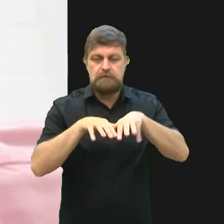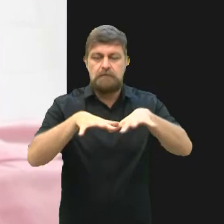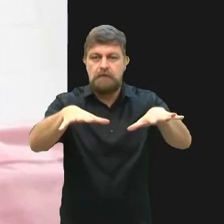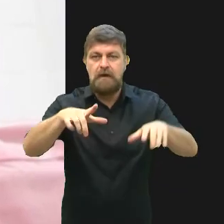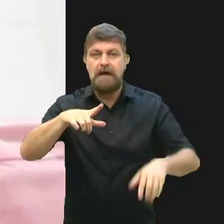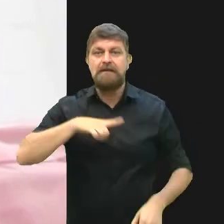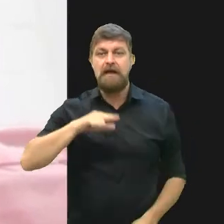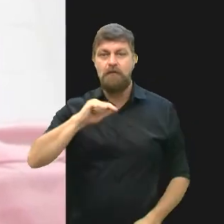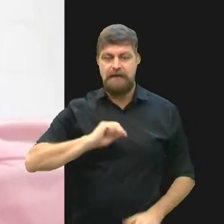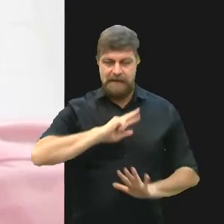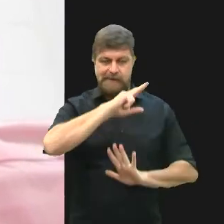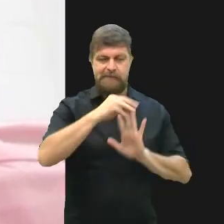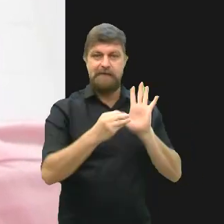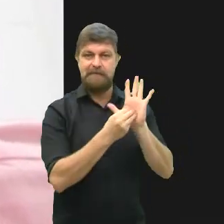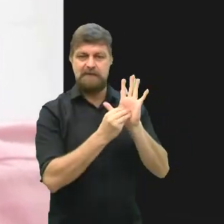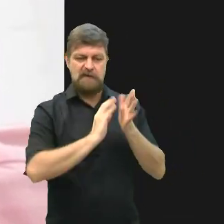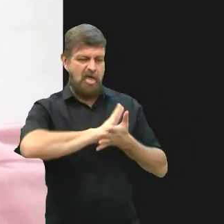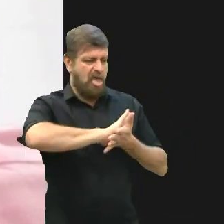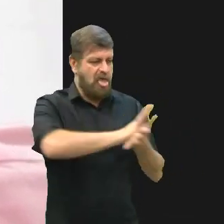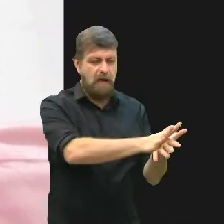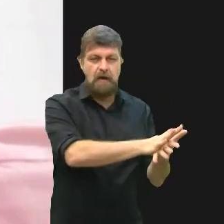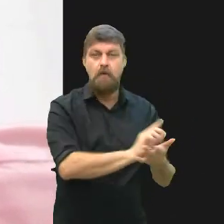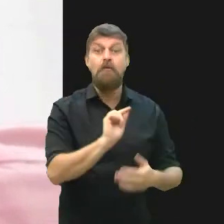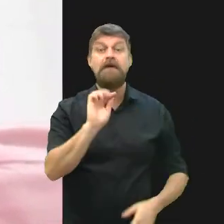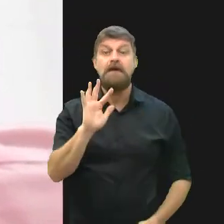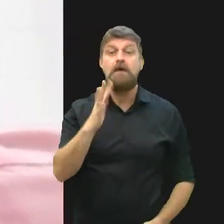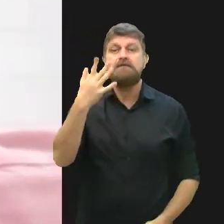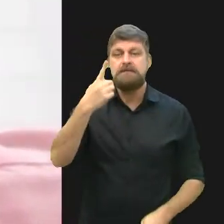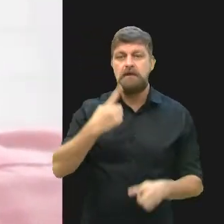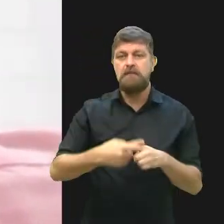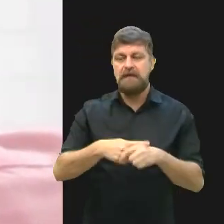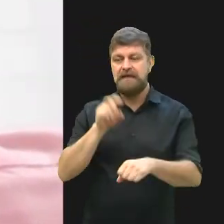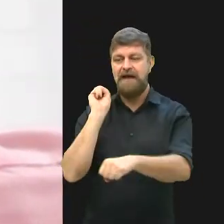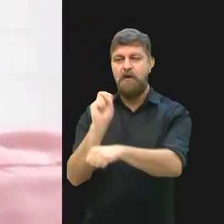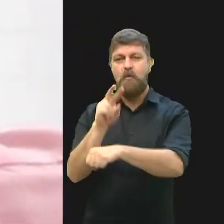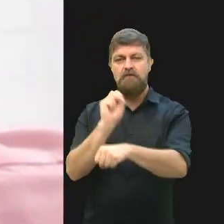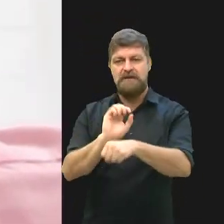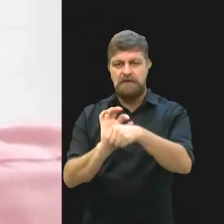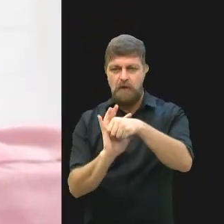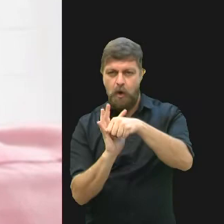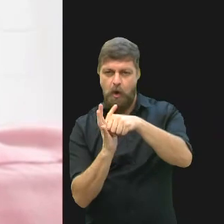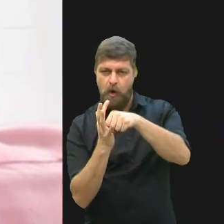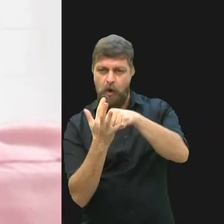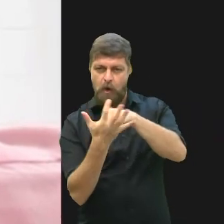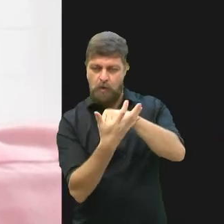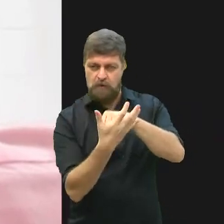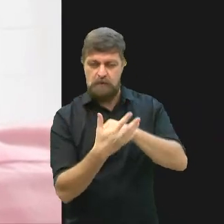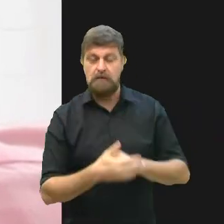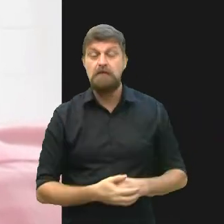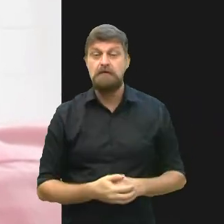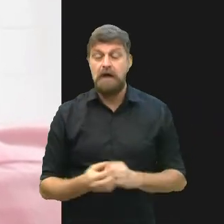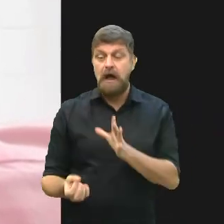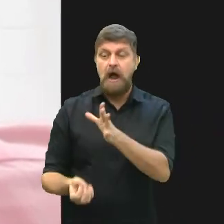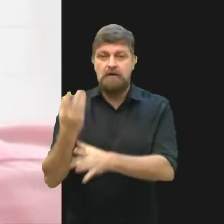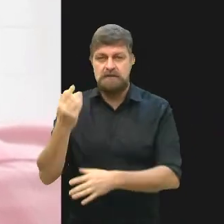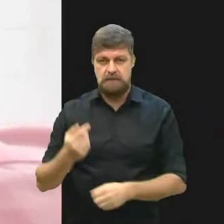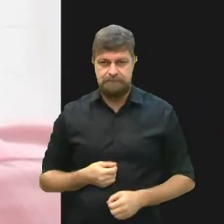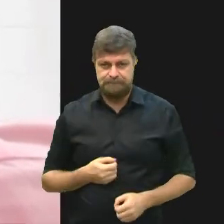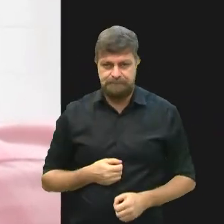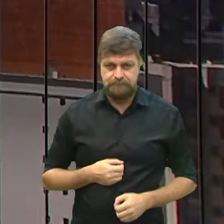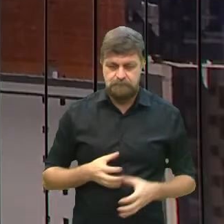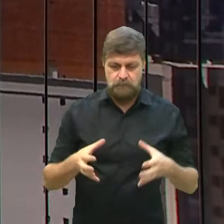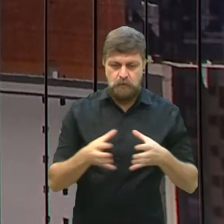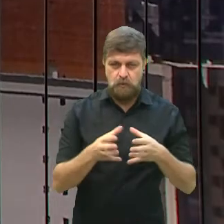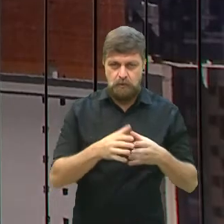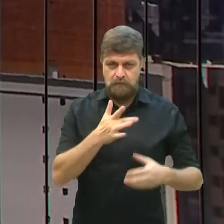está a degradação ambiental. O que aconteceu para que esse vírus chegasse? Essa semana, a Organização Mundial de Saúde soltou um